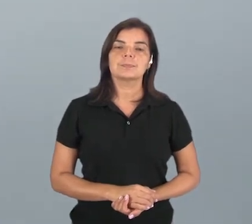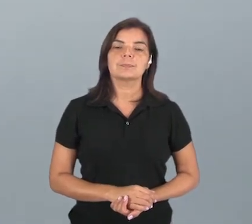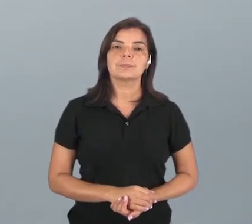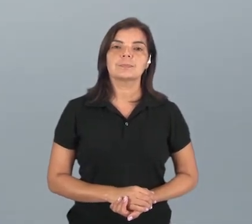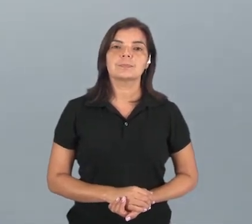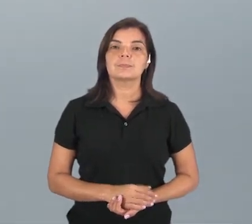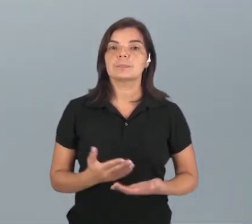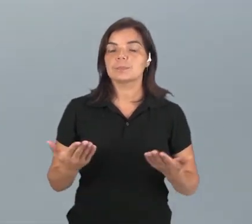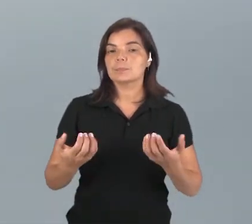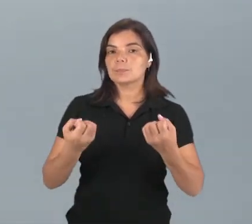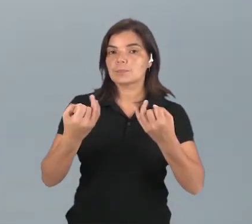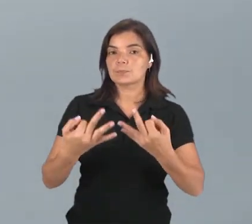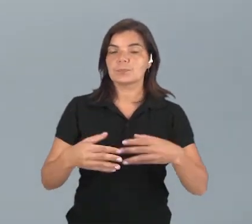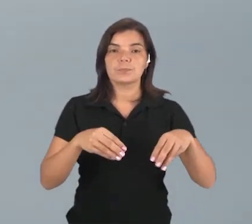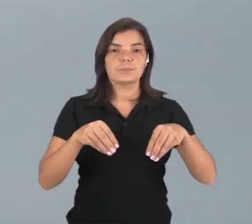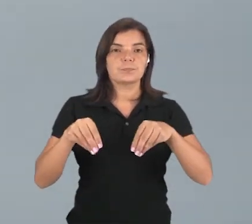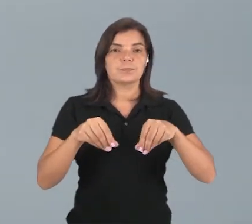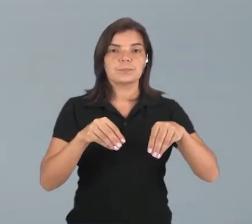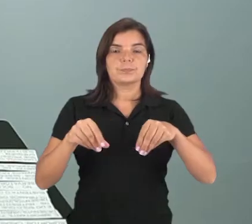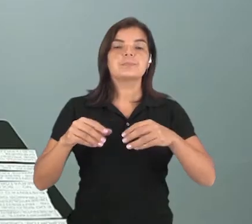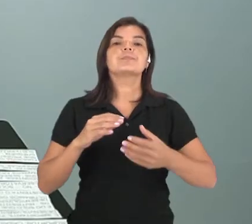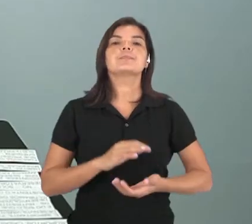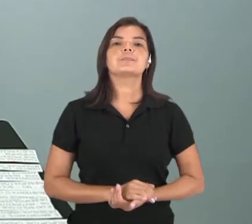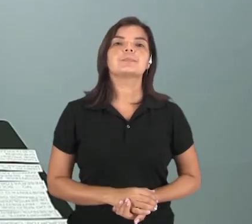Vamos continuar falando do solo.